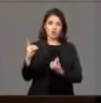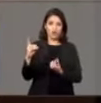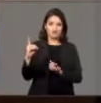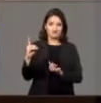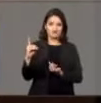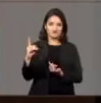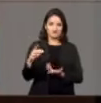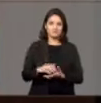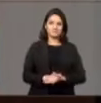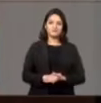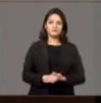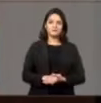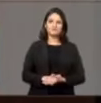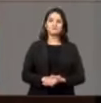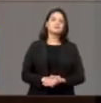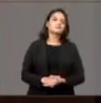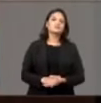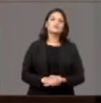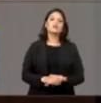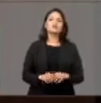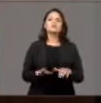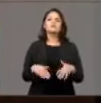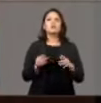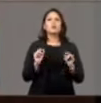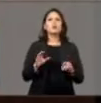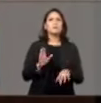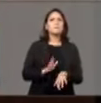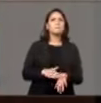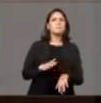E o que é mais revelador?